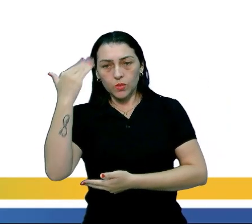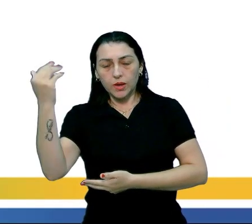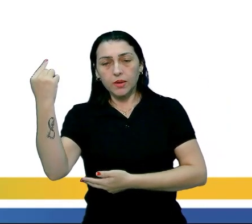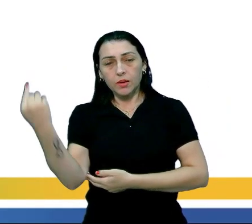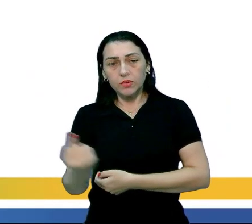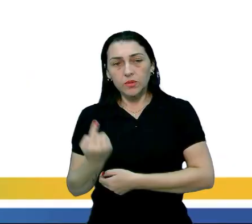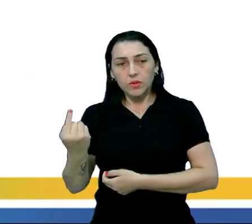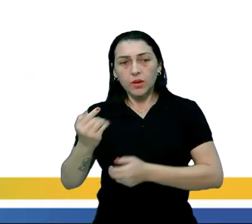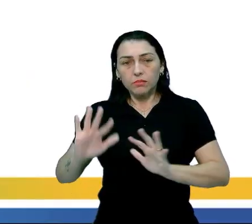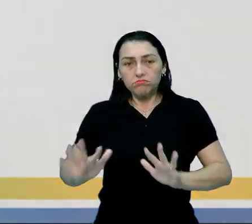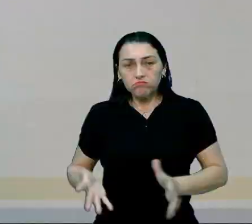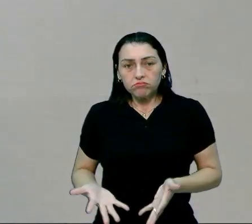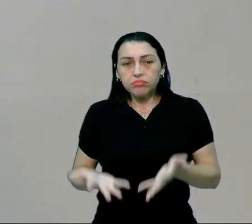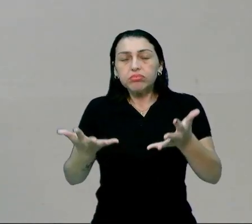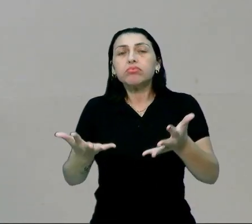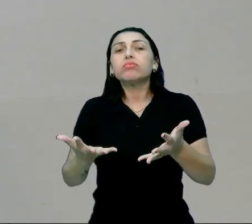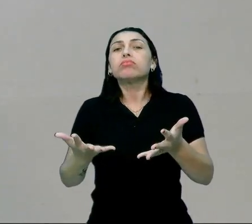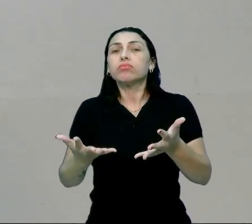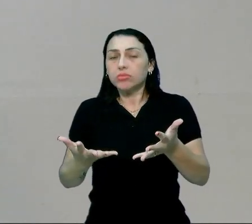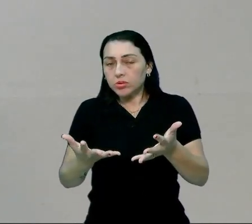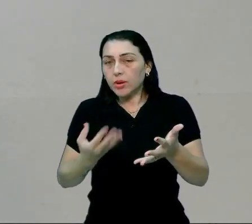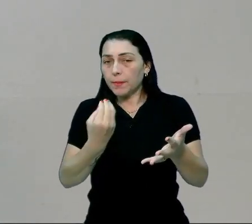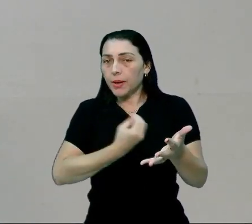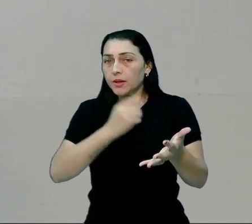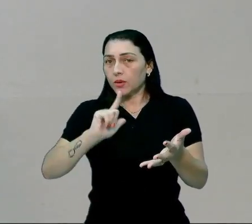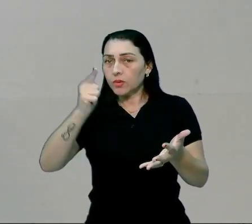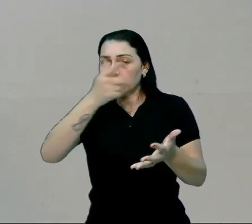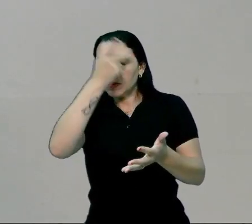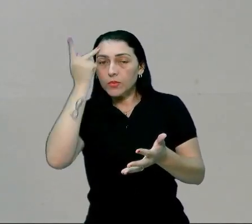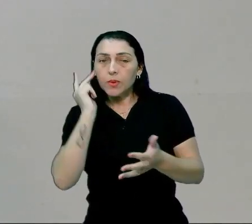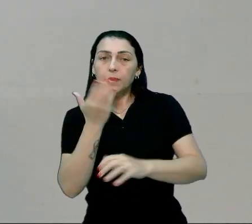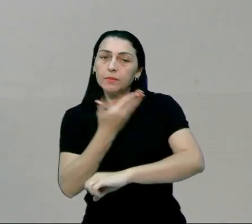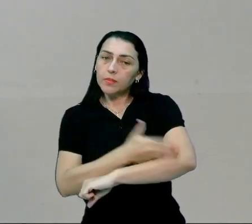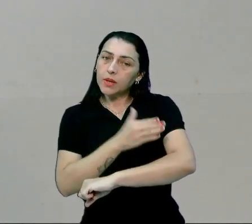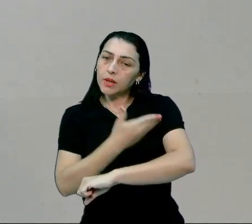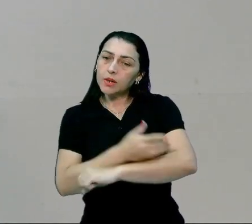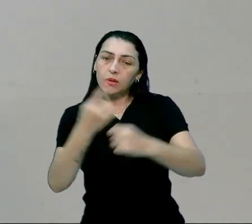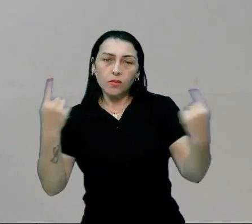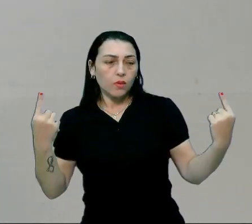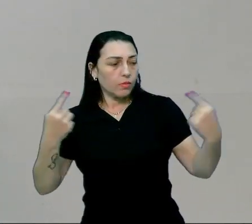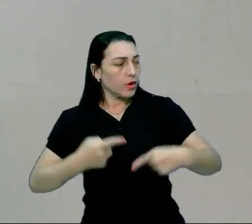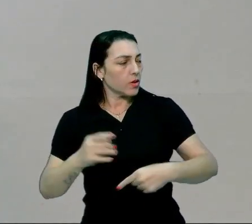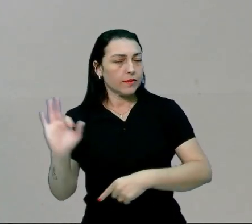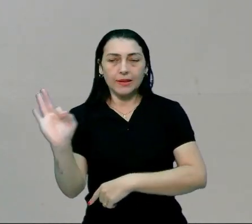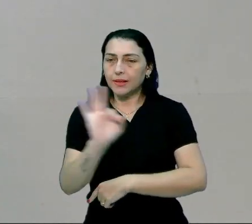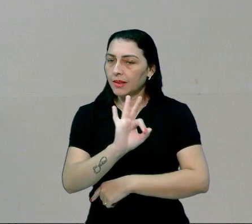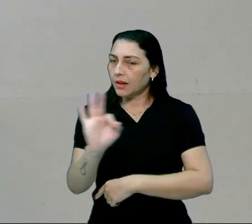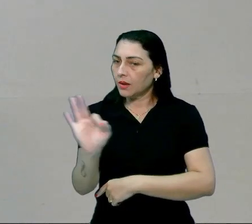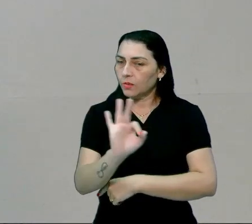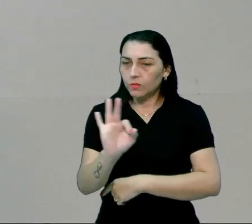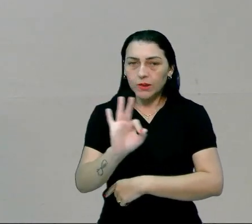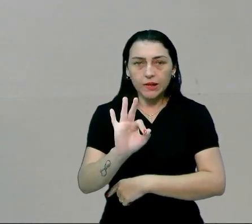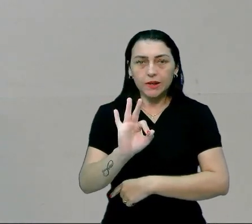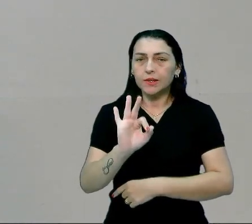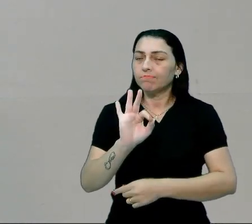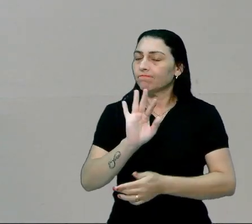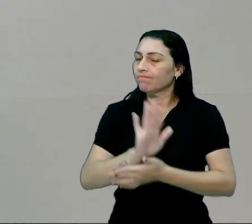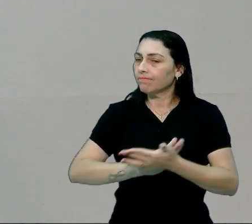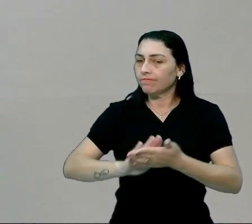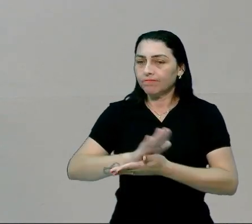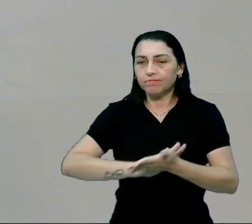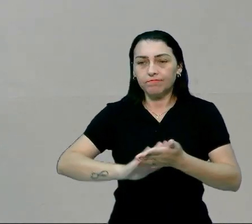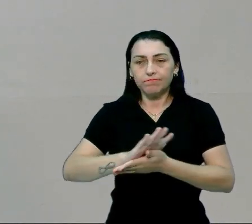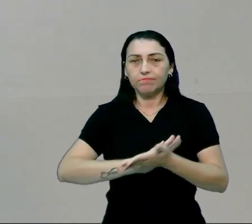indivíduo incentiva a participação dos demais. Mais uma vez, prática competitiva. A gente está fazendo uma participação, esporte